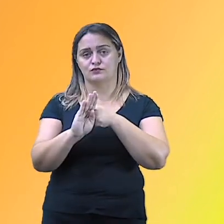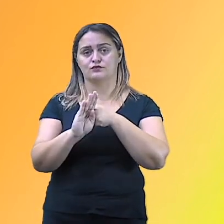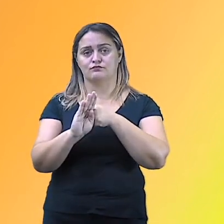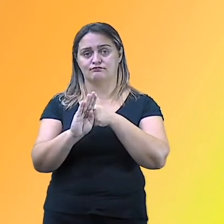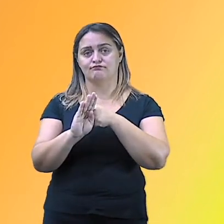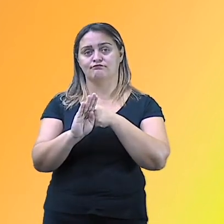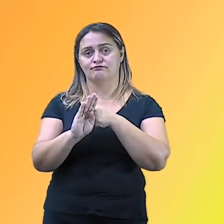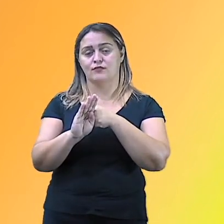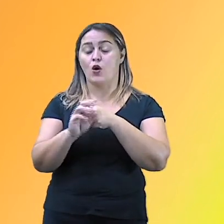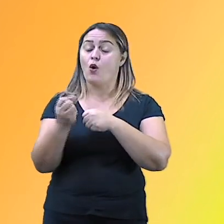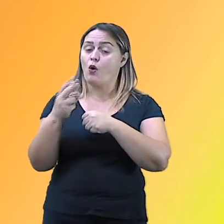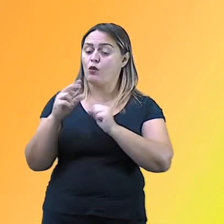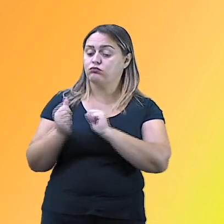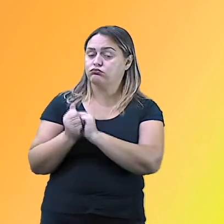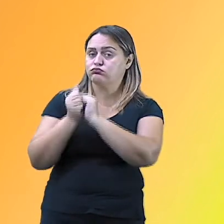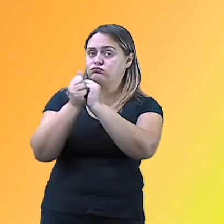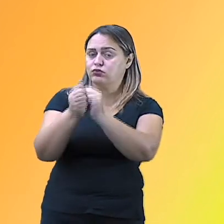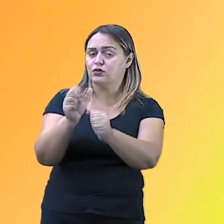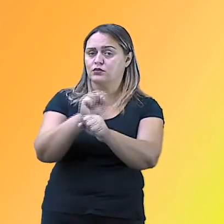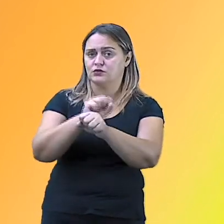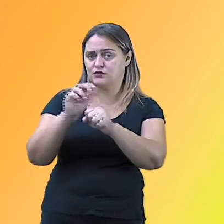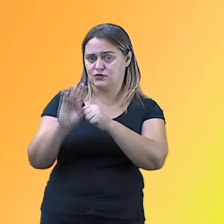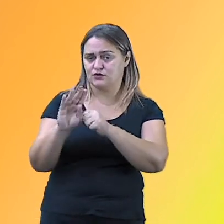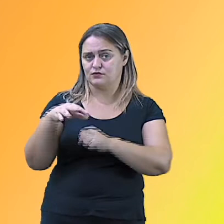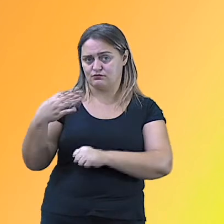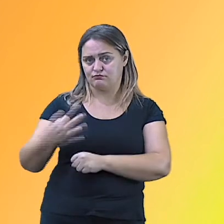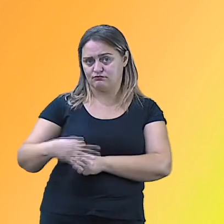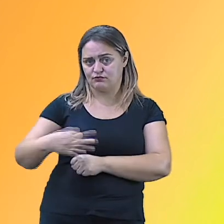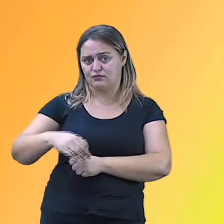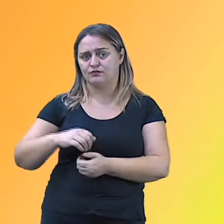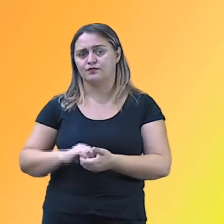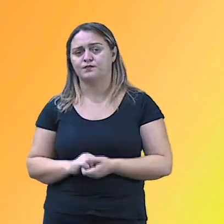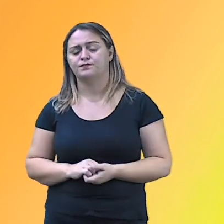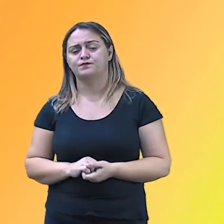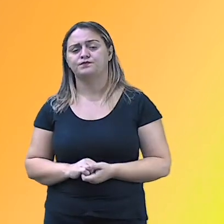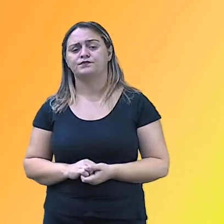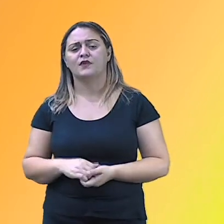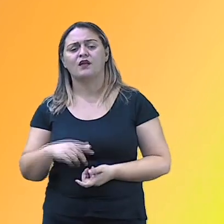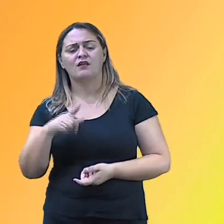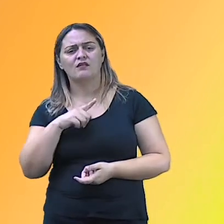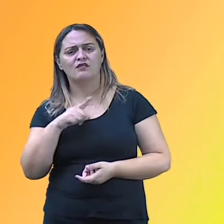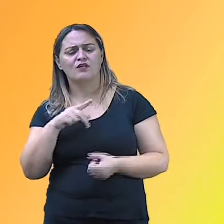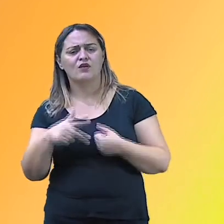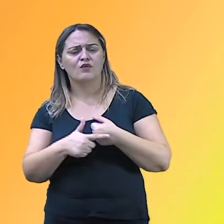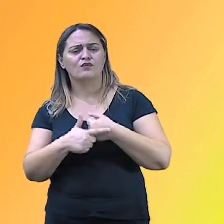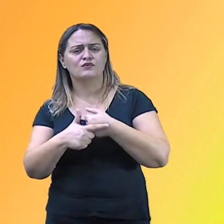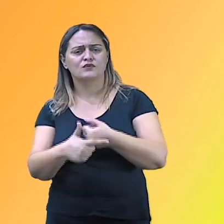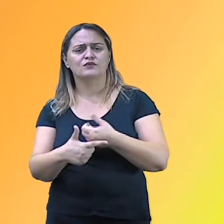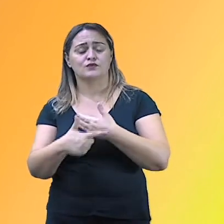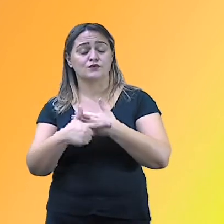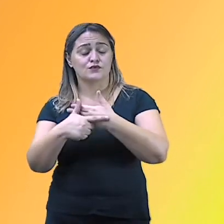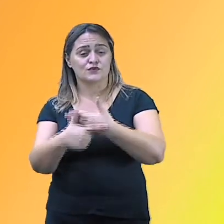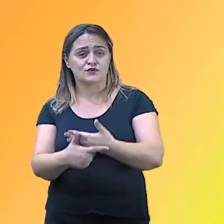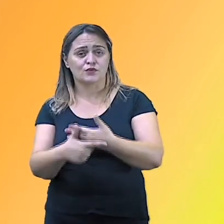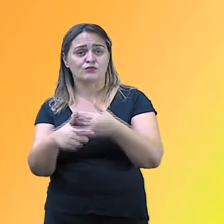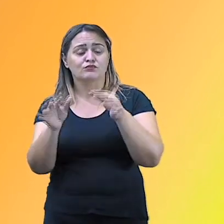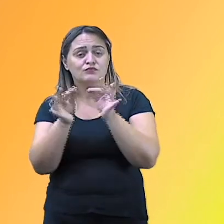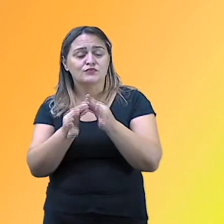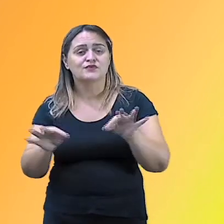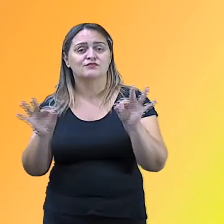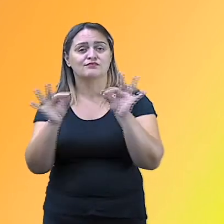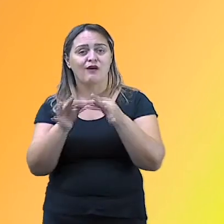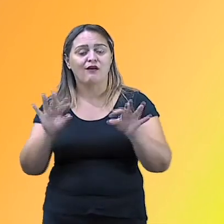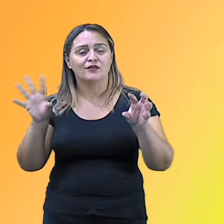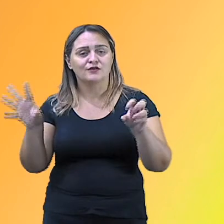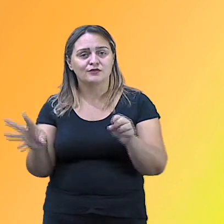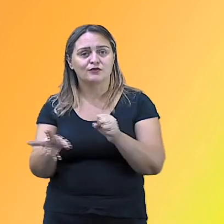substantivo. Os pronomes oblíquos são aqueles que desempenham função sintática de complemento. É o assunto da nossa aula de